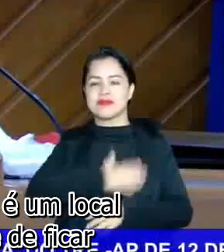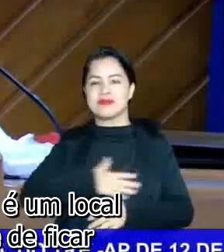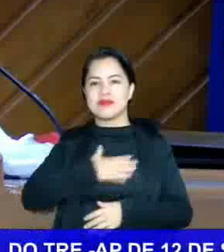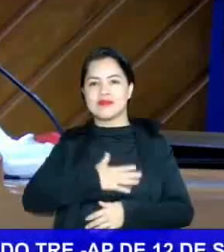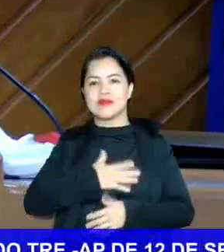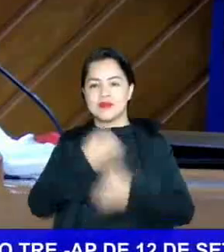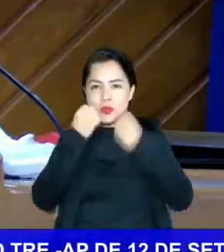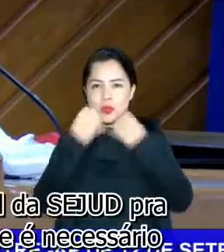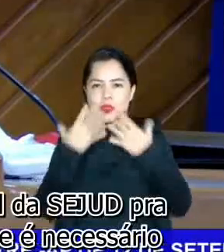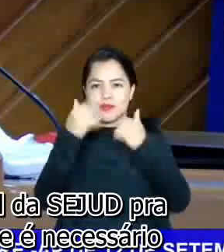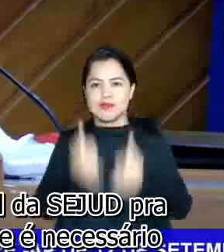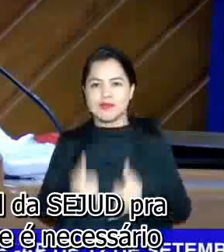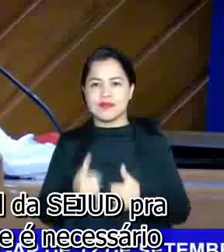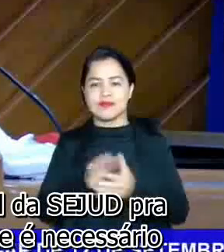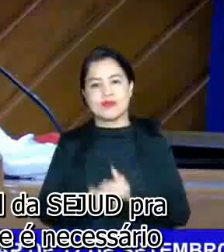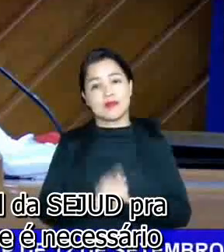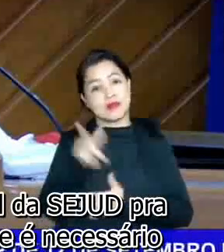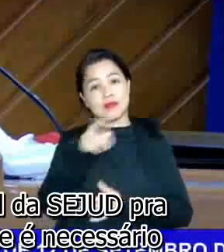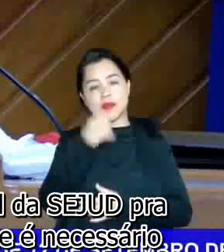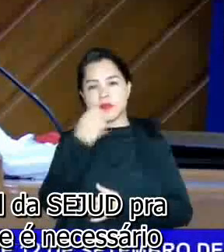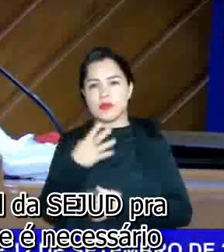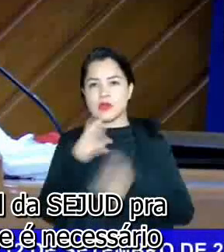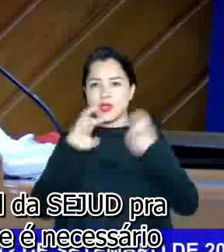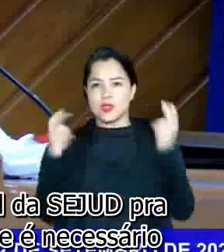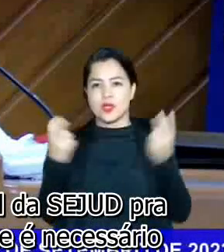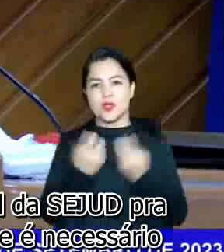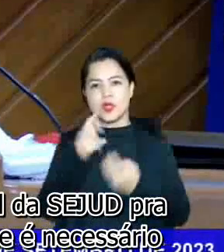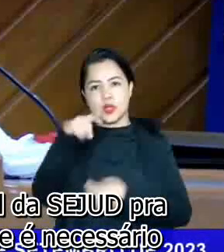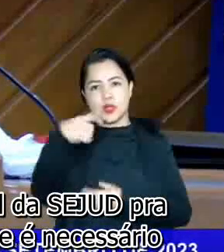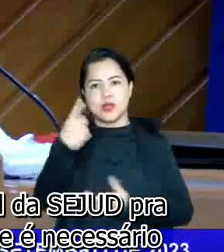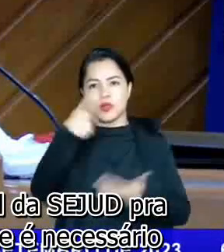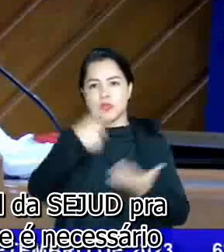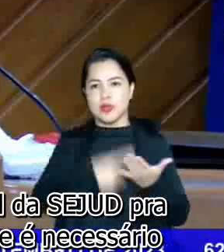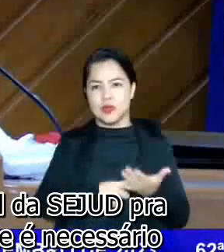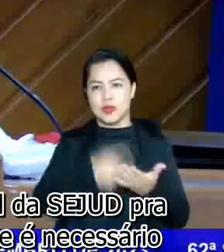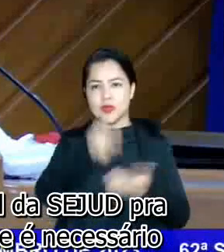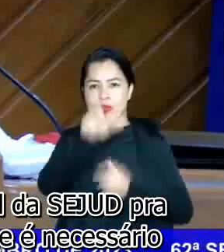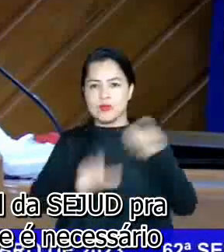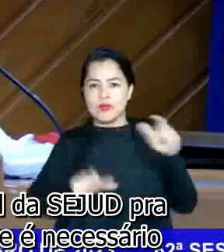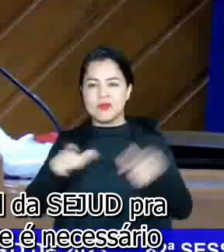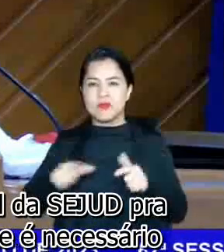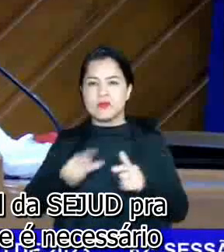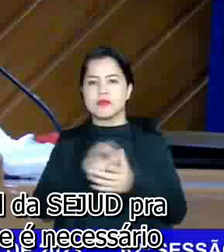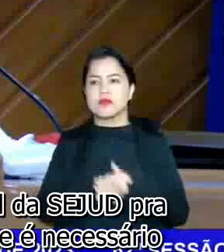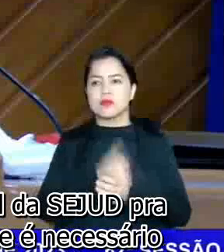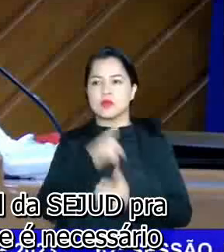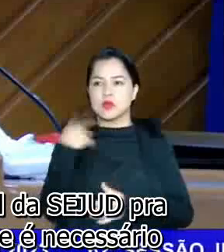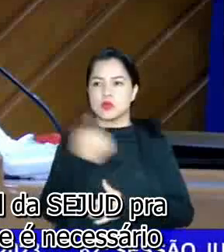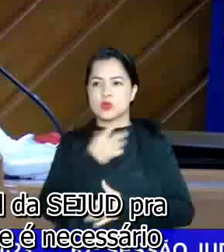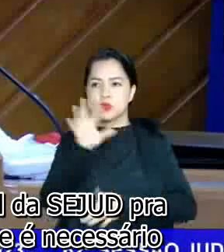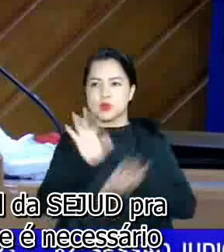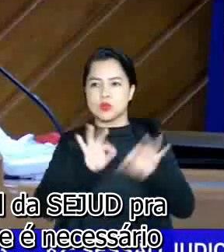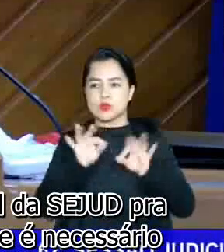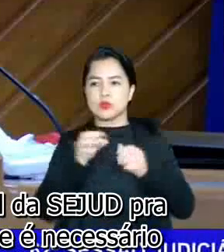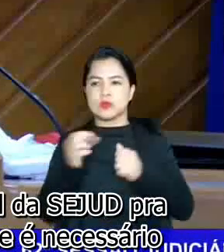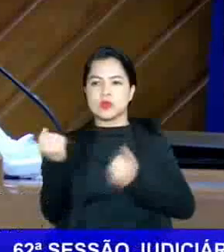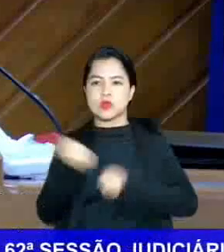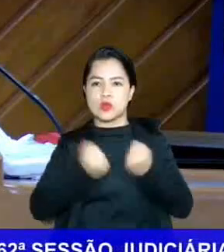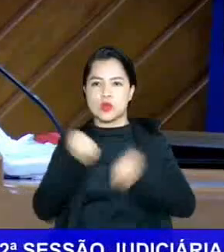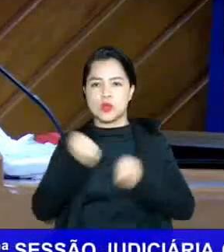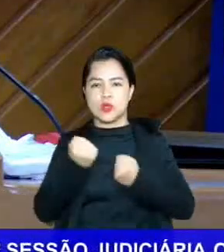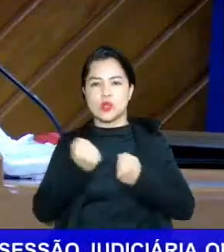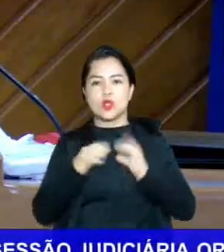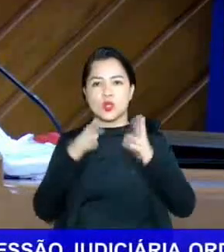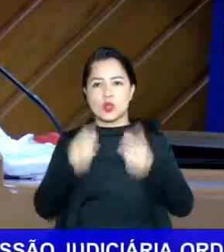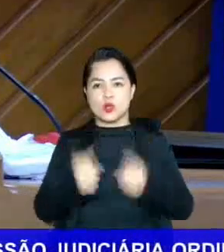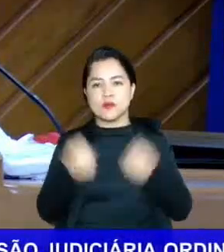inclusive, de ficar. Então, fica aí para os membros só confirmar depois aqui com o pessoal da Sejude, para a gente providenciar o transporte, a acomodação